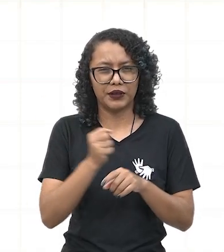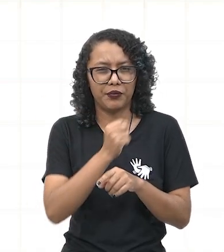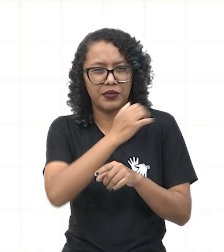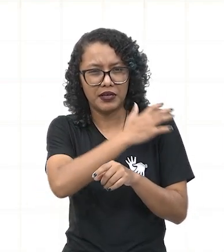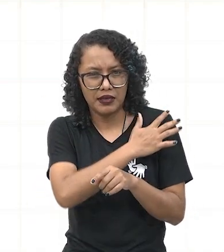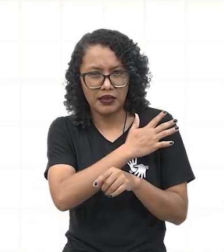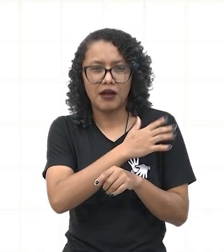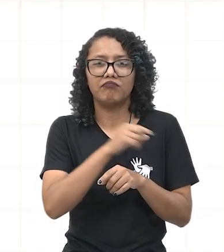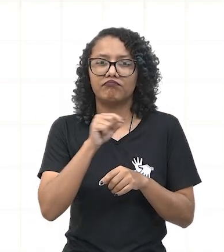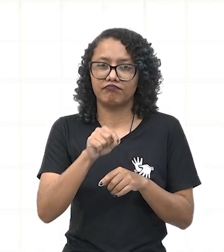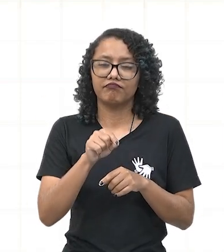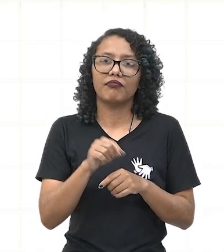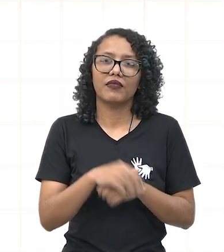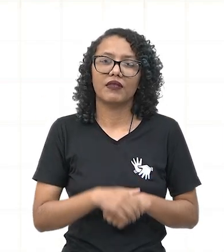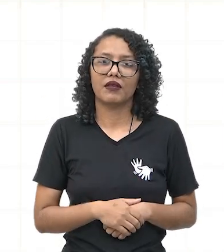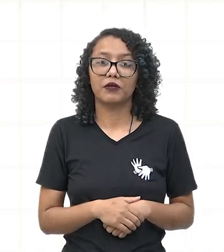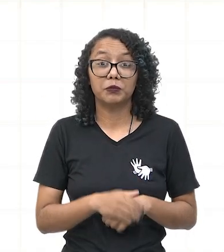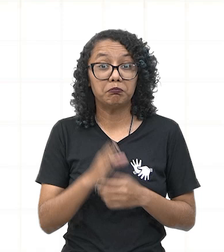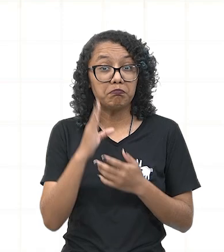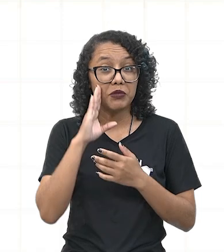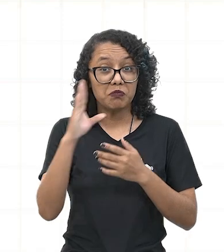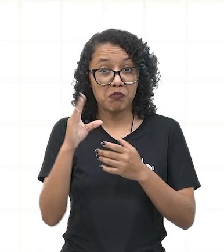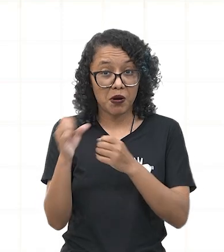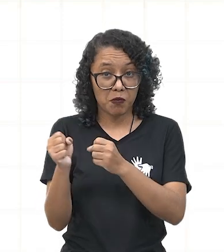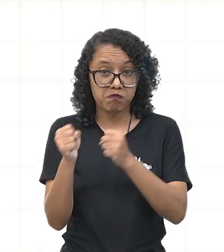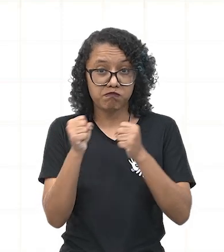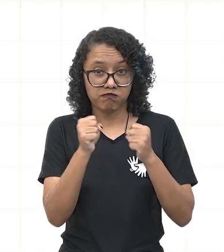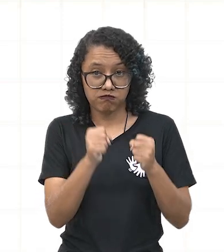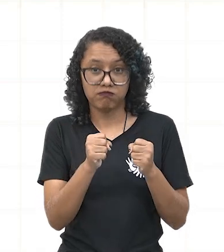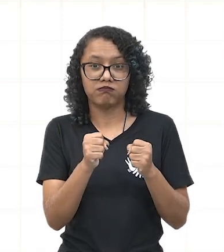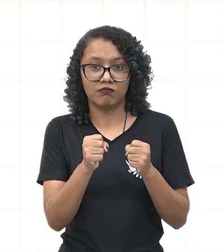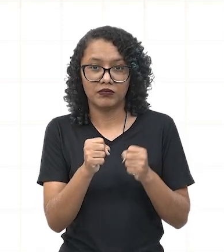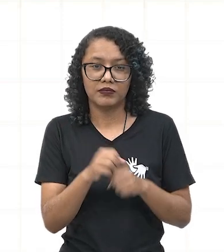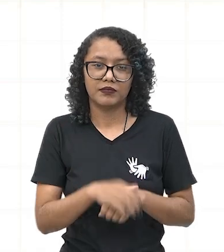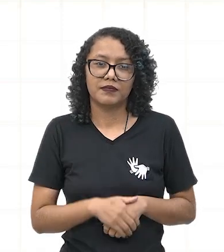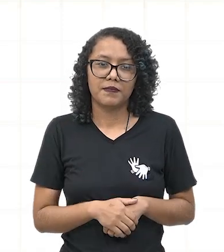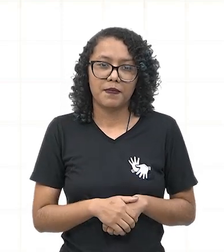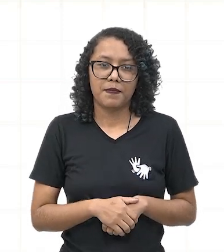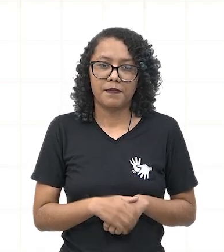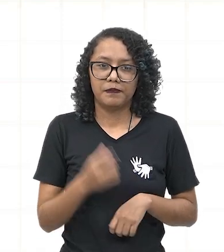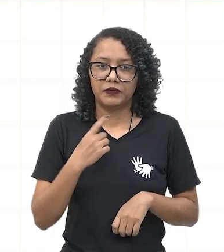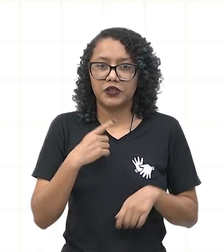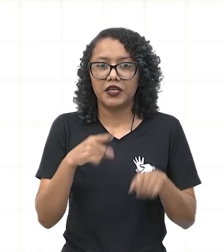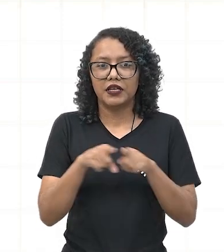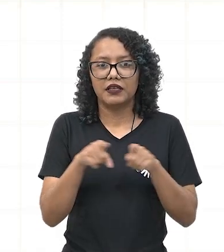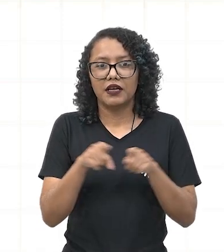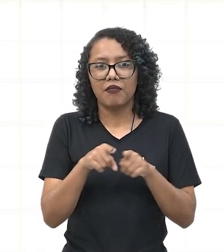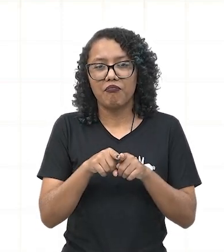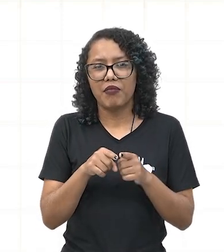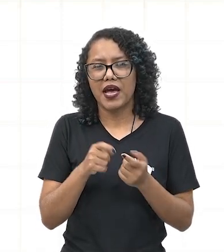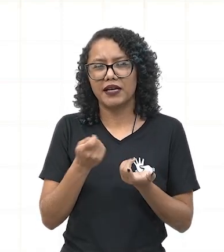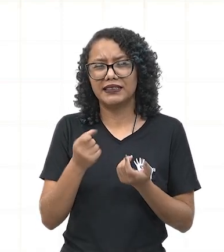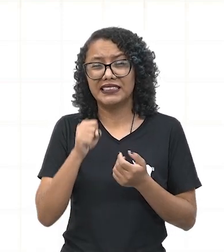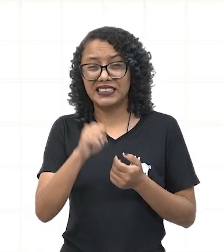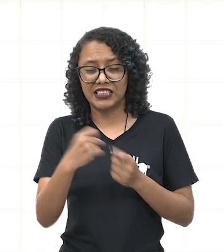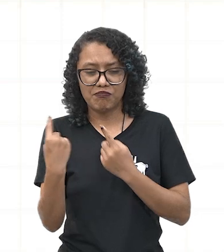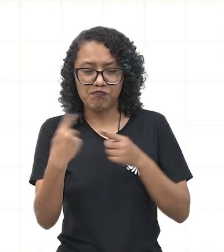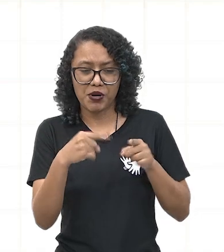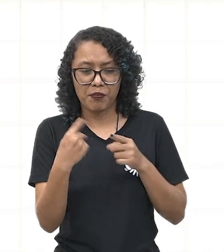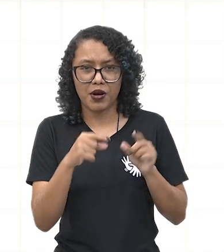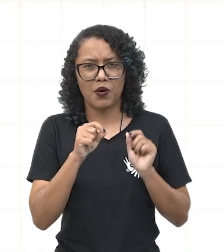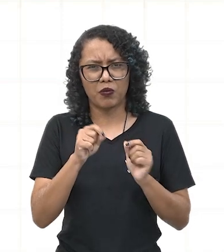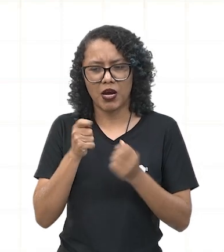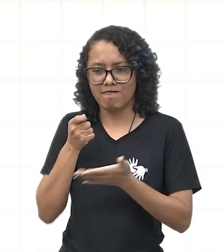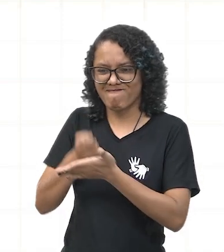o poder central e reprimiam qualquer oposição ao regime. Também no seu governo nós